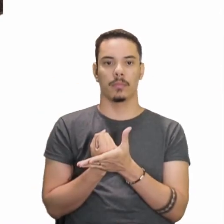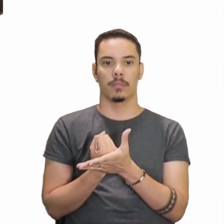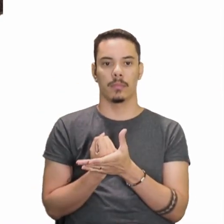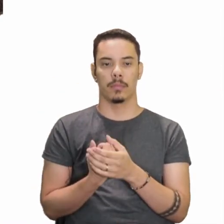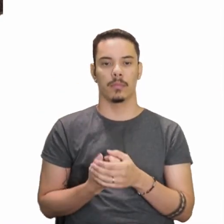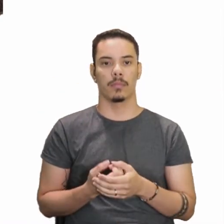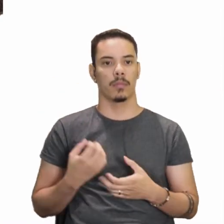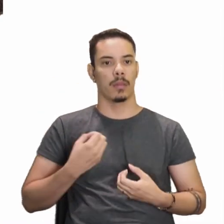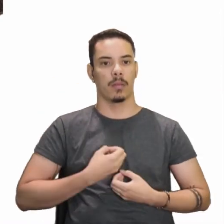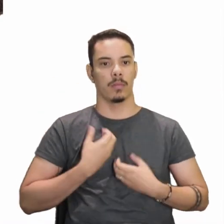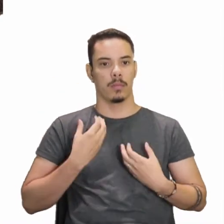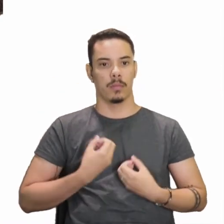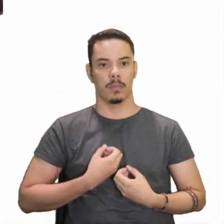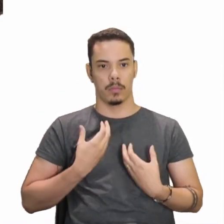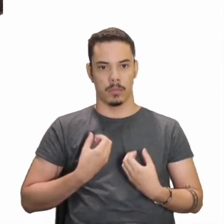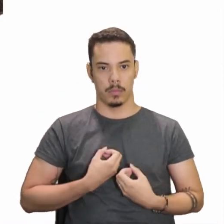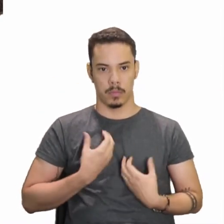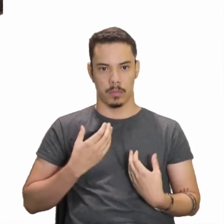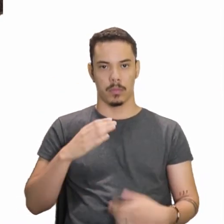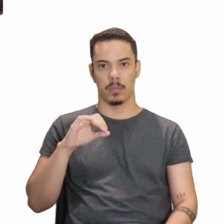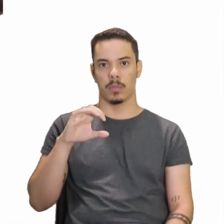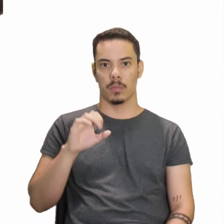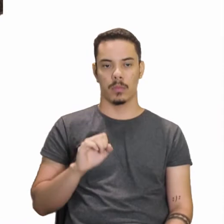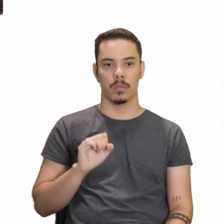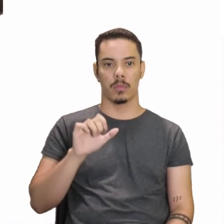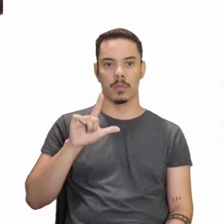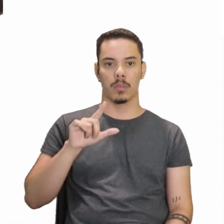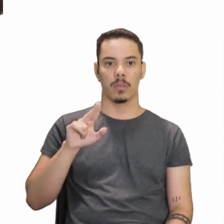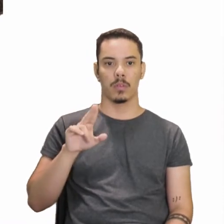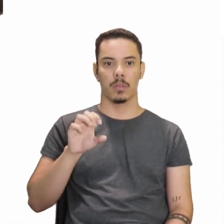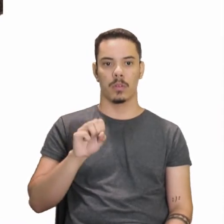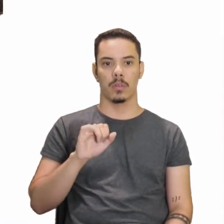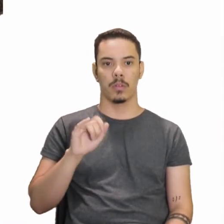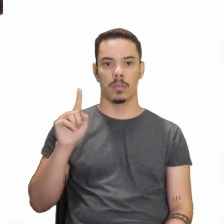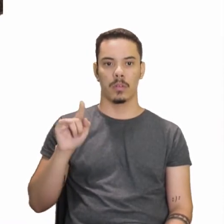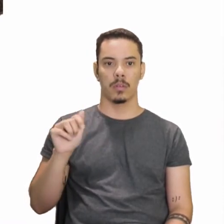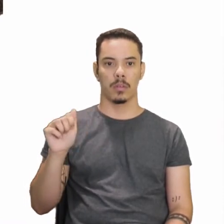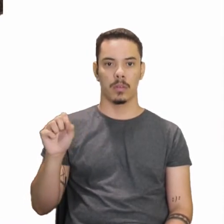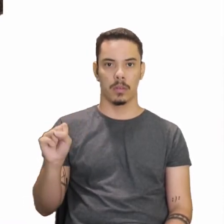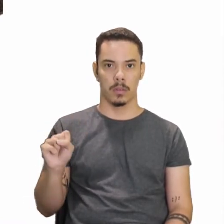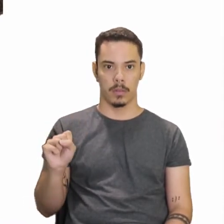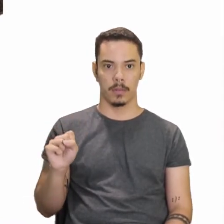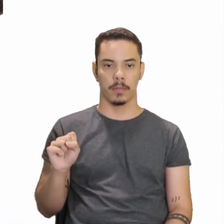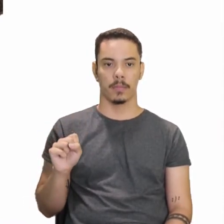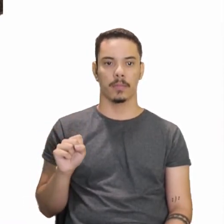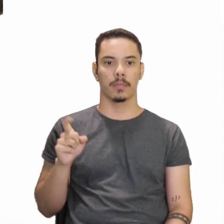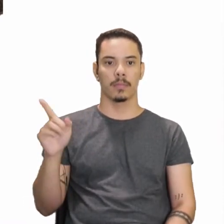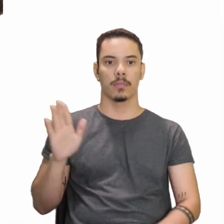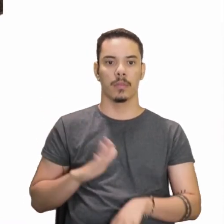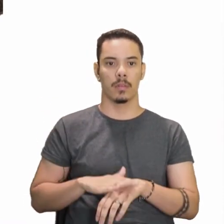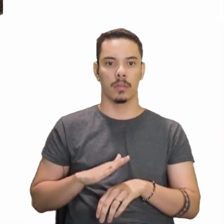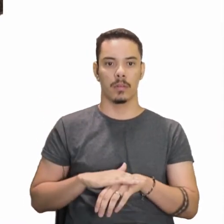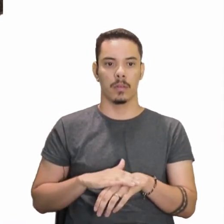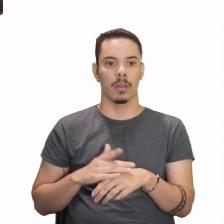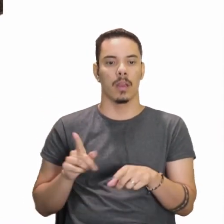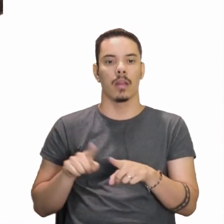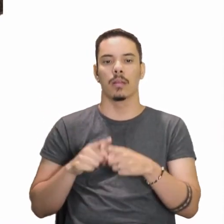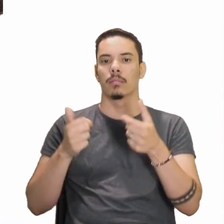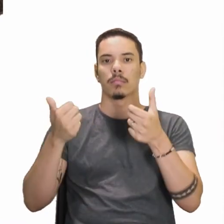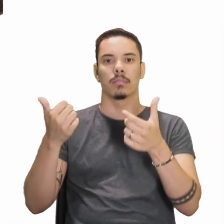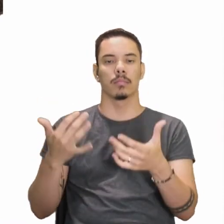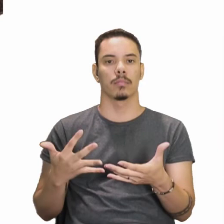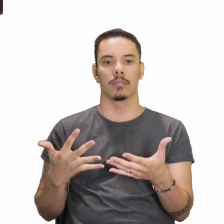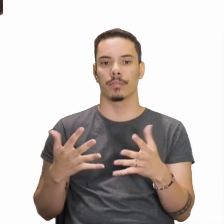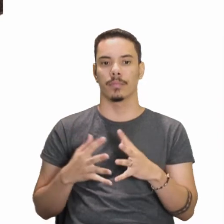Na poesia, nós temos aí essa produção literária magnífica, Os Lusíadas, Luís Vaz de Camões, apenas